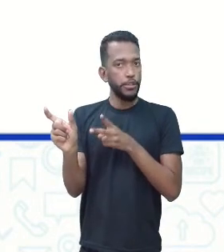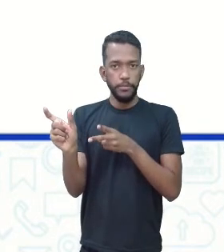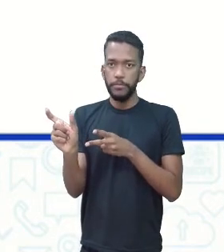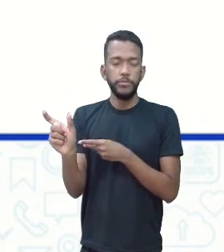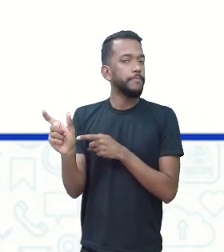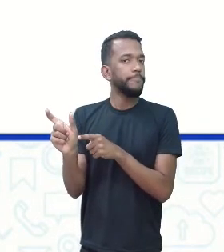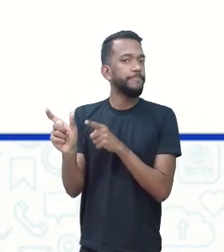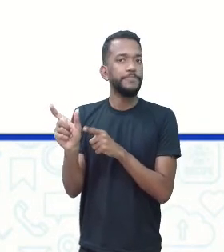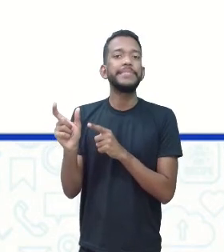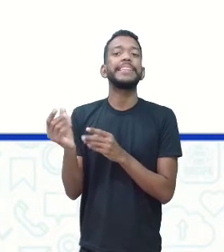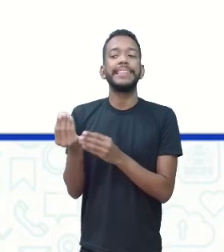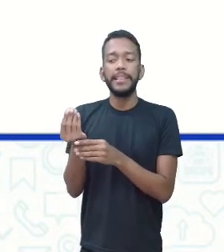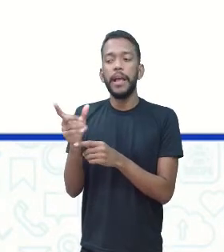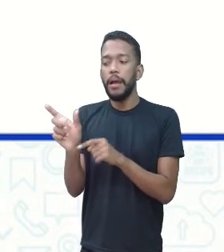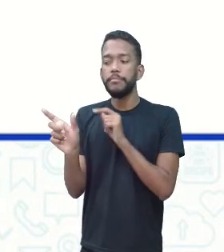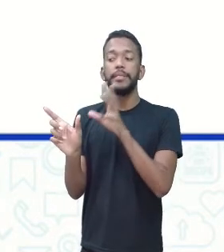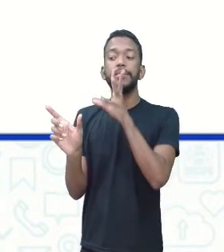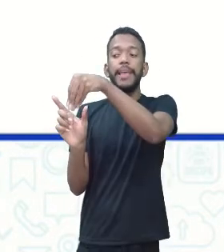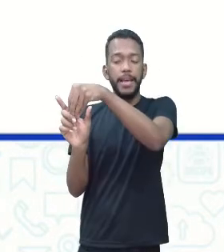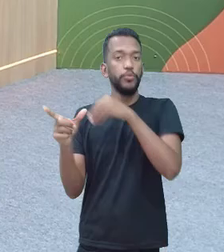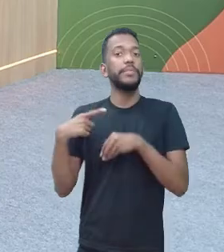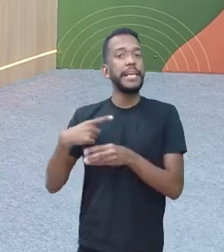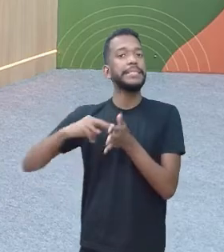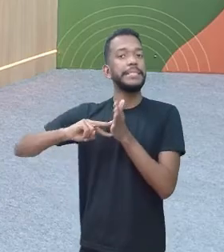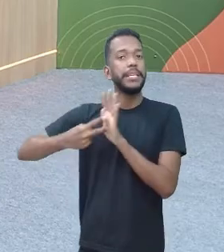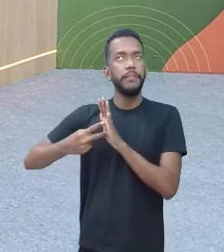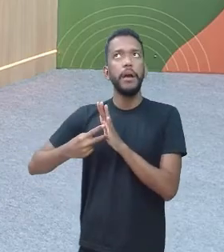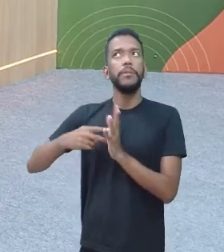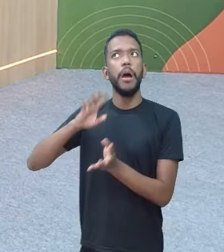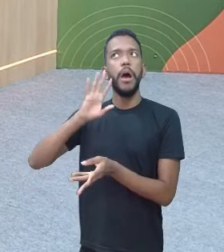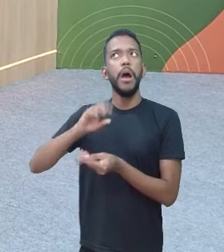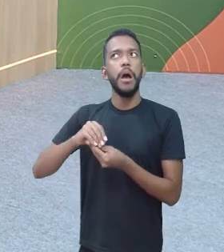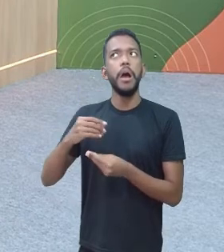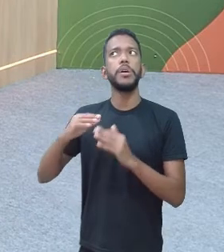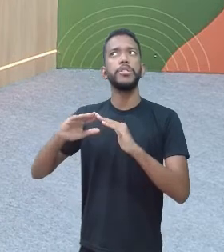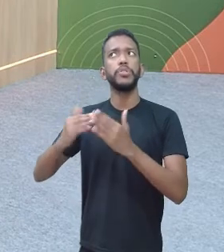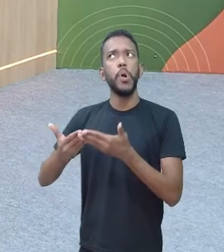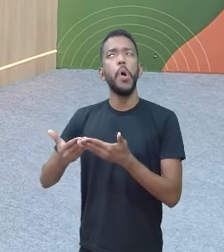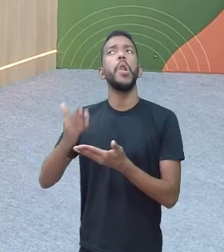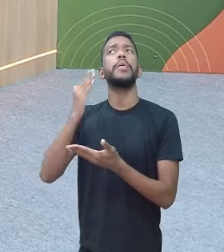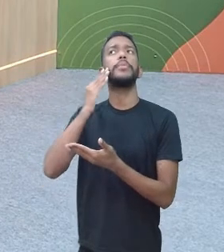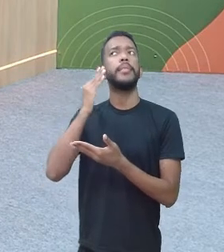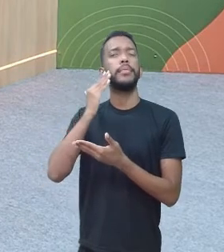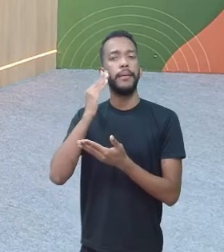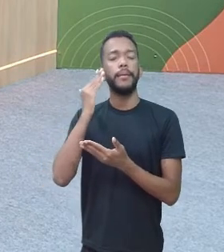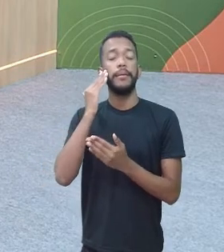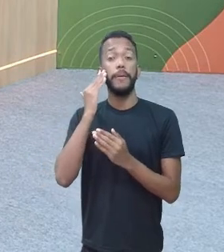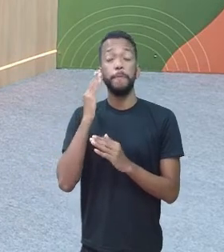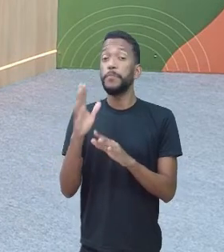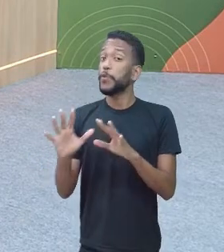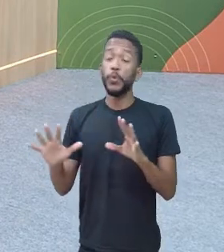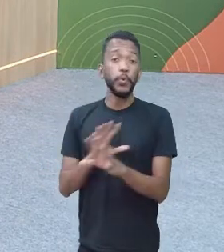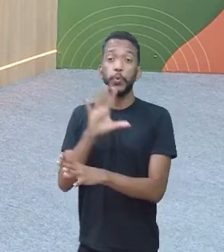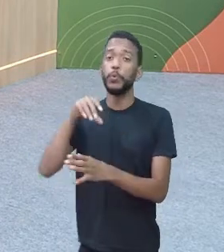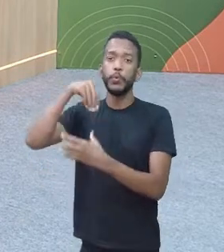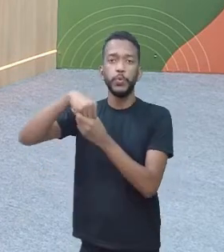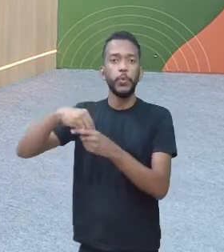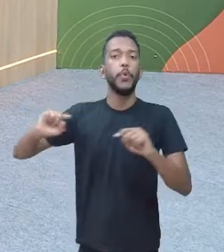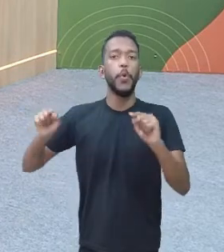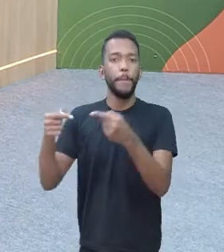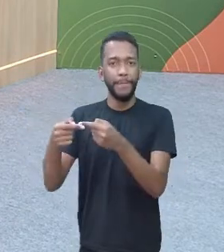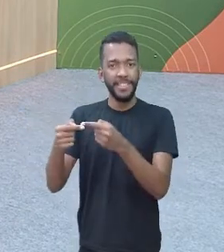dá significado à palavra, não é? Então, tudo que se diz respeito à